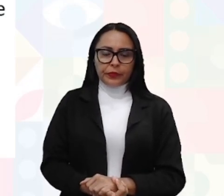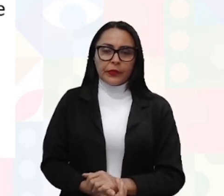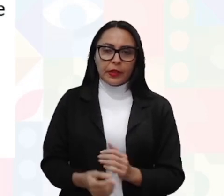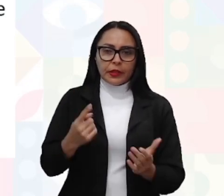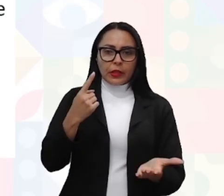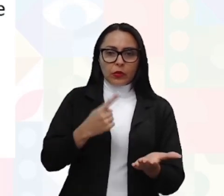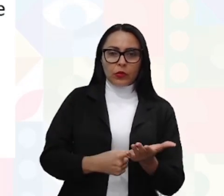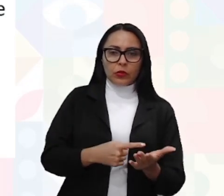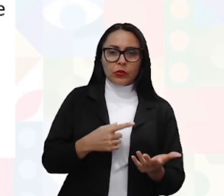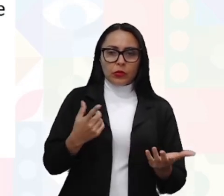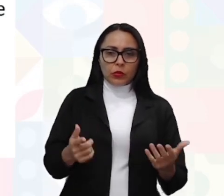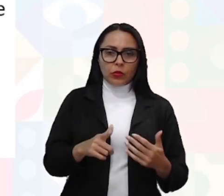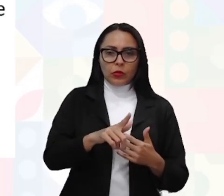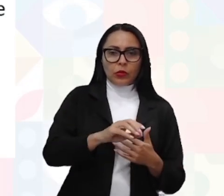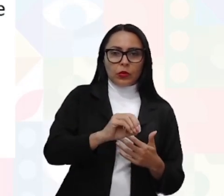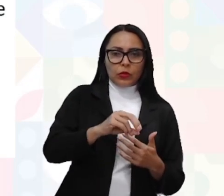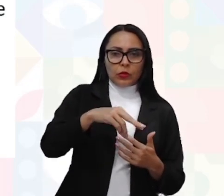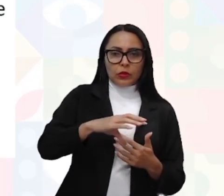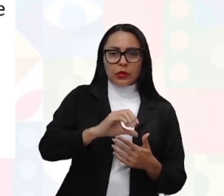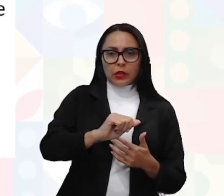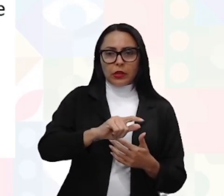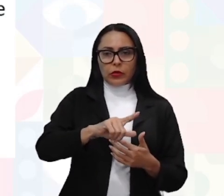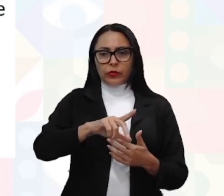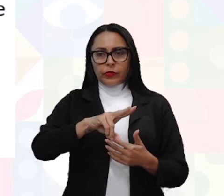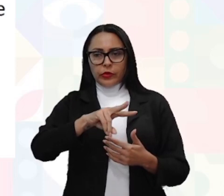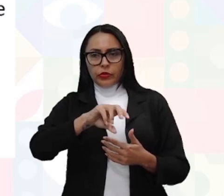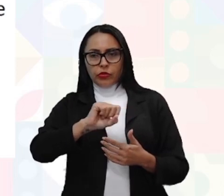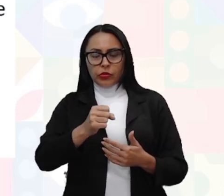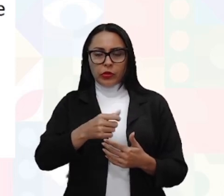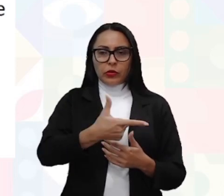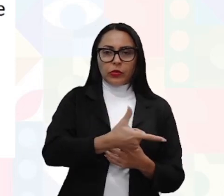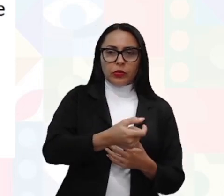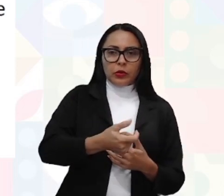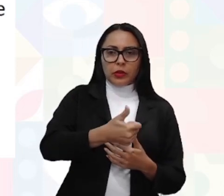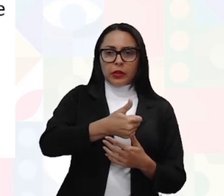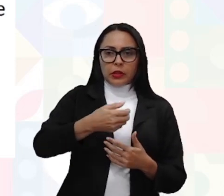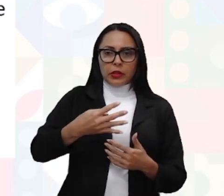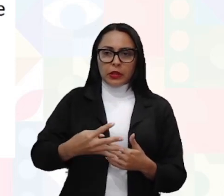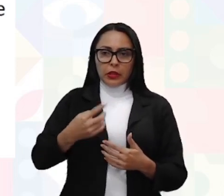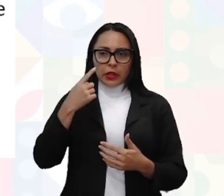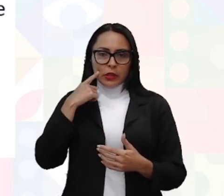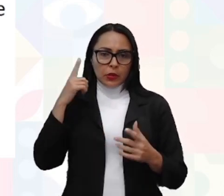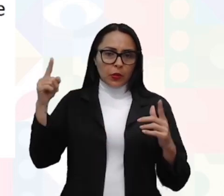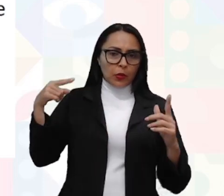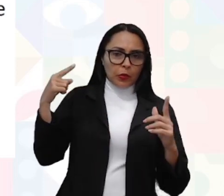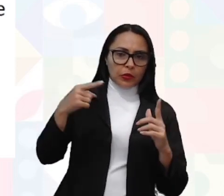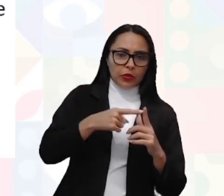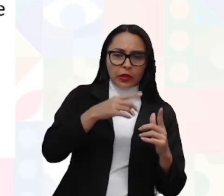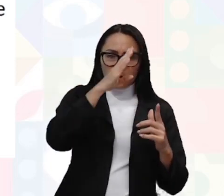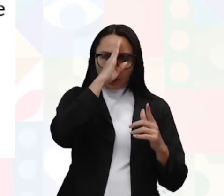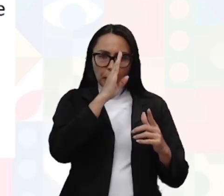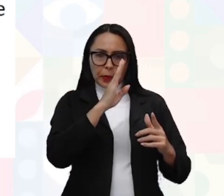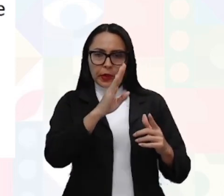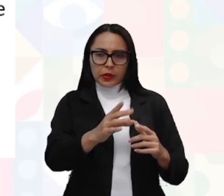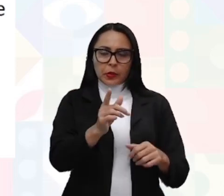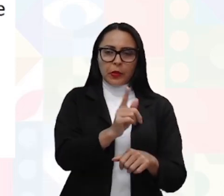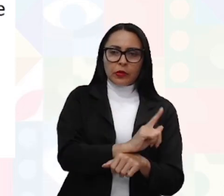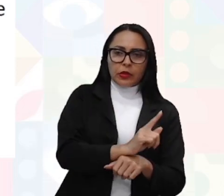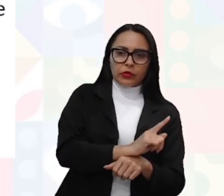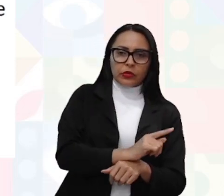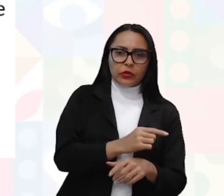com Gonçalves, 2013, podemos entender que o principal objetivo em relação à gestão de fornecedores